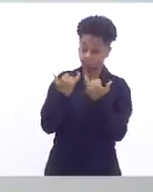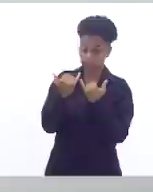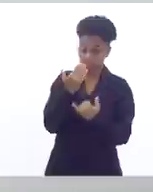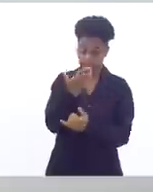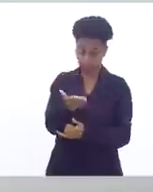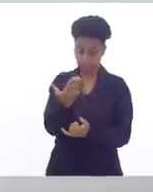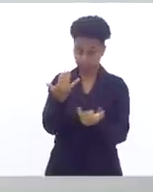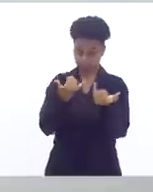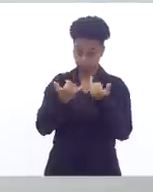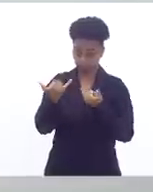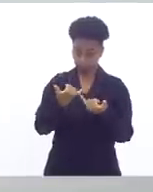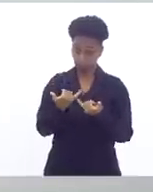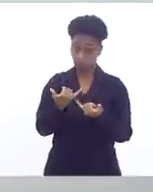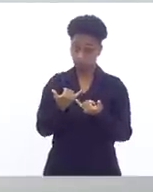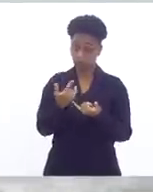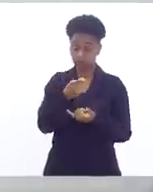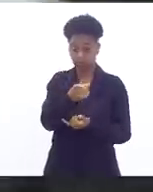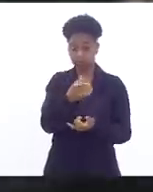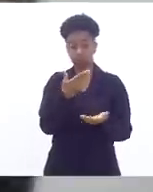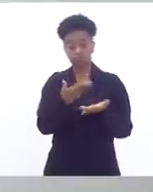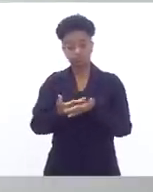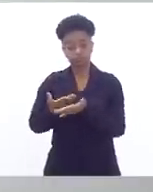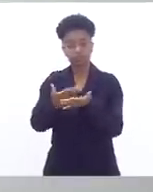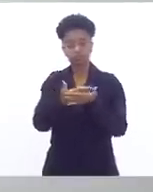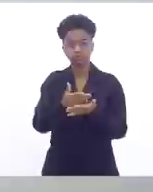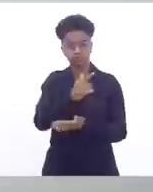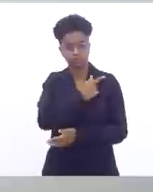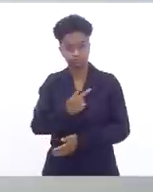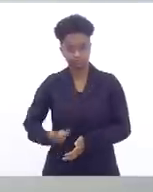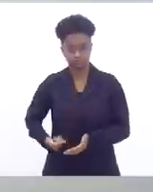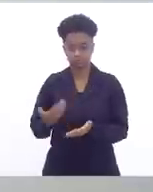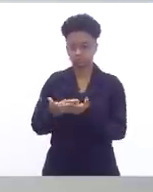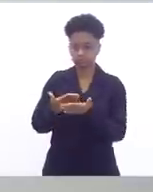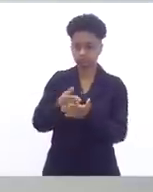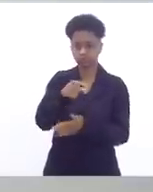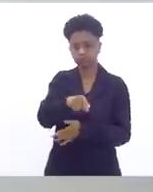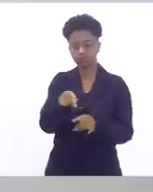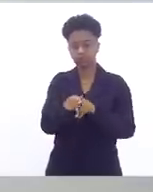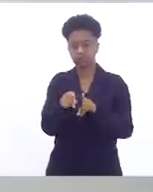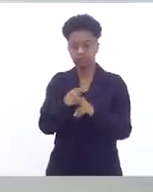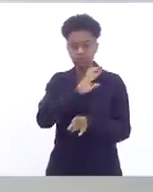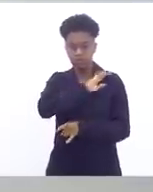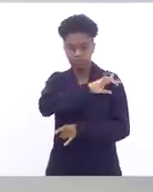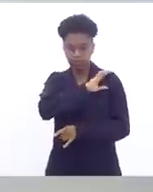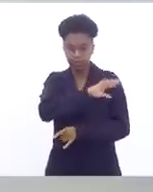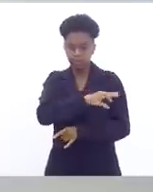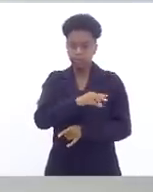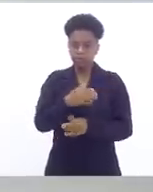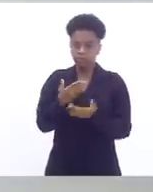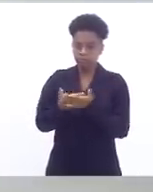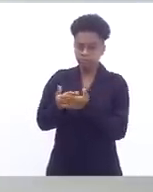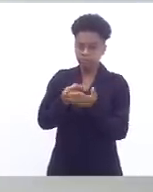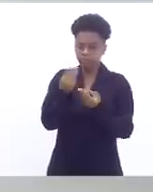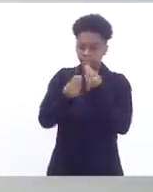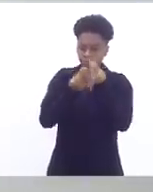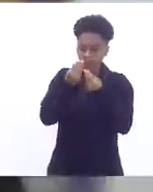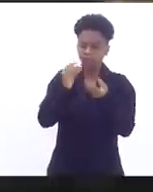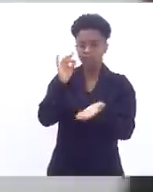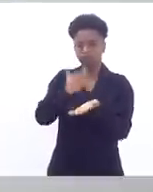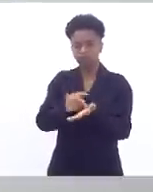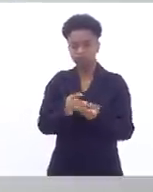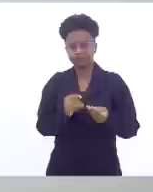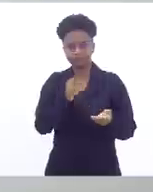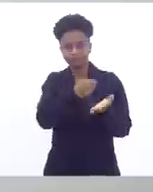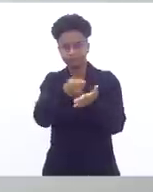deu de que ele está estudando o Governo está estudando tanto ele quanto o Coronel Leandro está estudando uma forma de realmente reparar